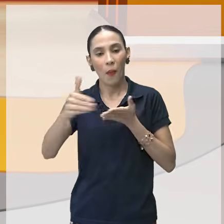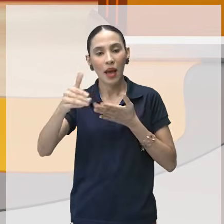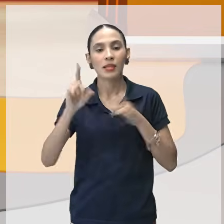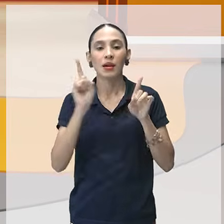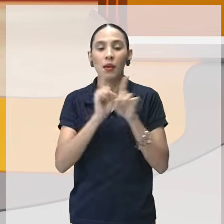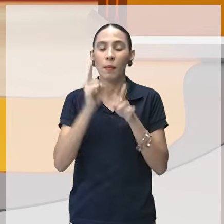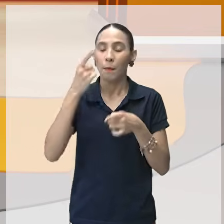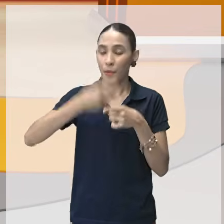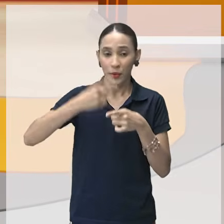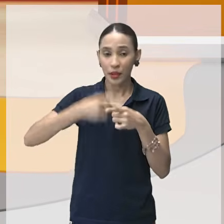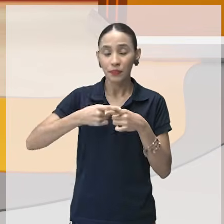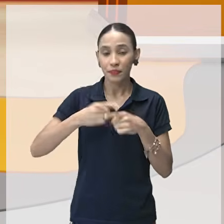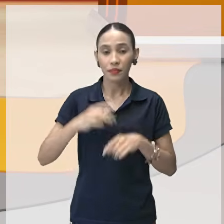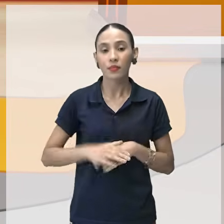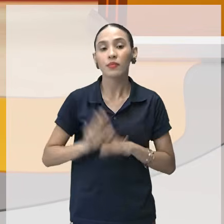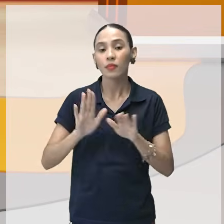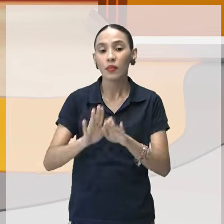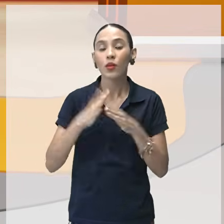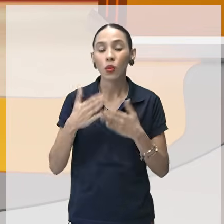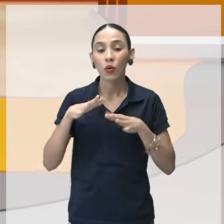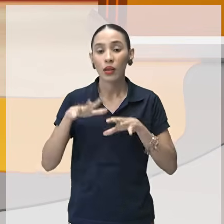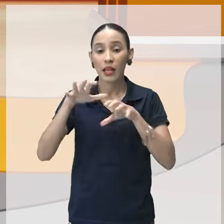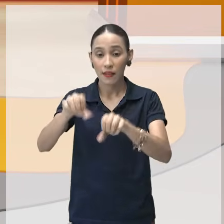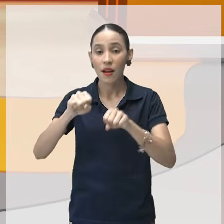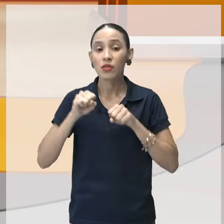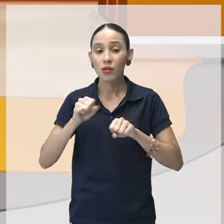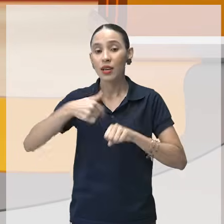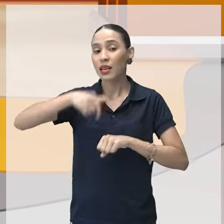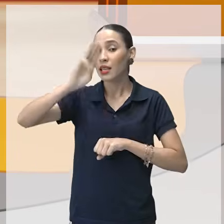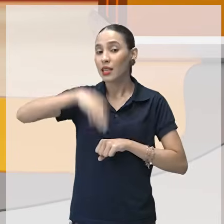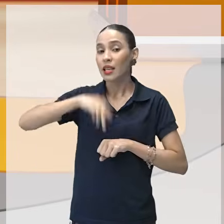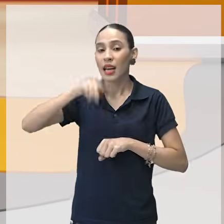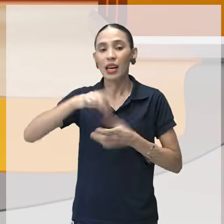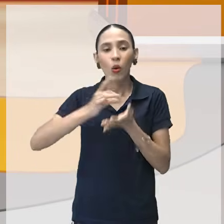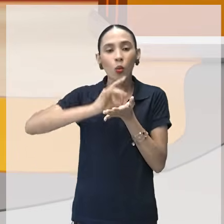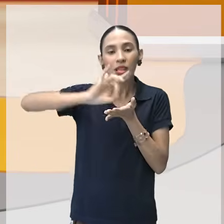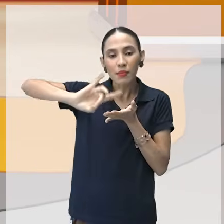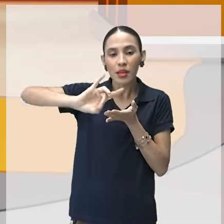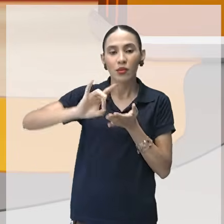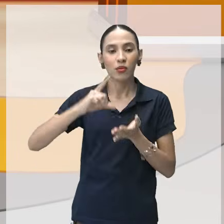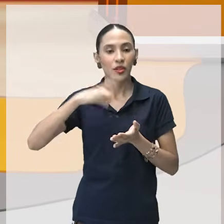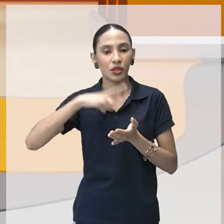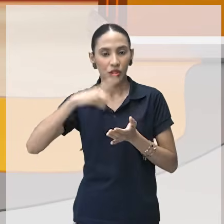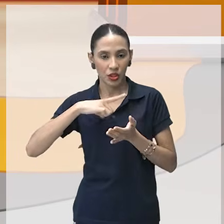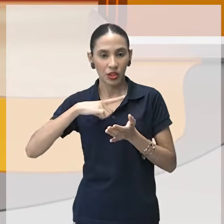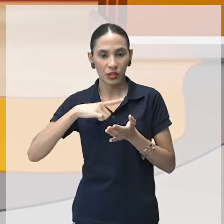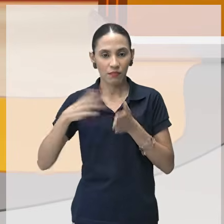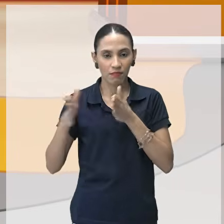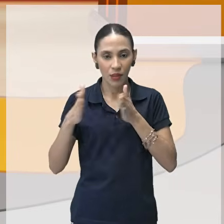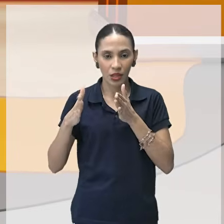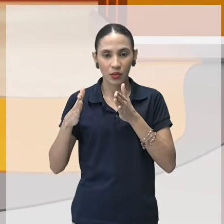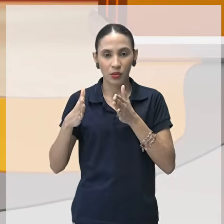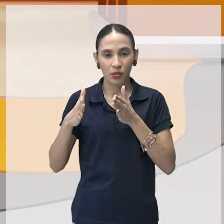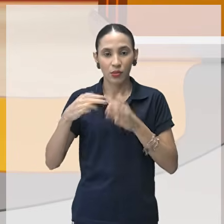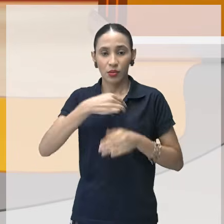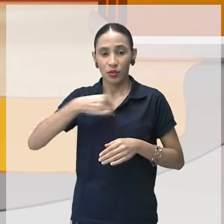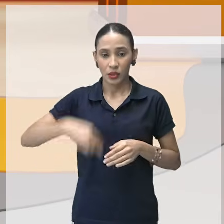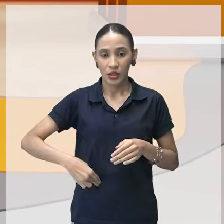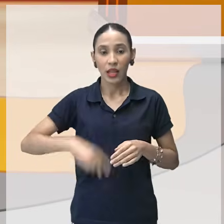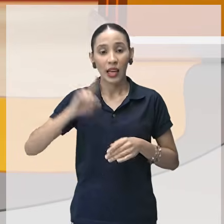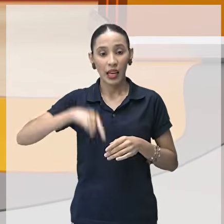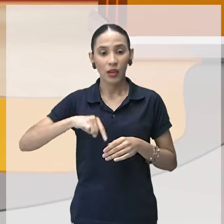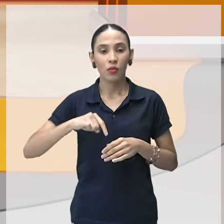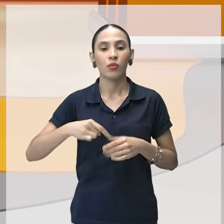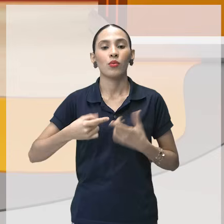quê? Qual era o invasor? Quem era o inimigo em comum desse período aqui na China? É justamente o